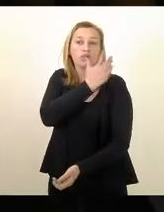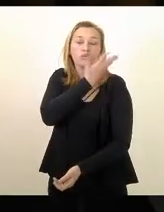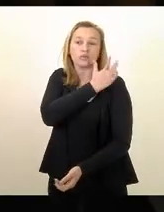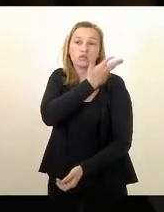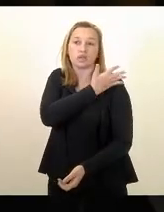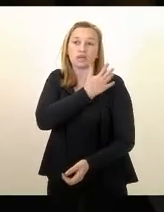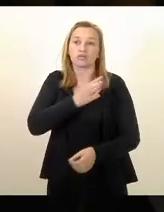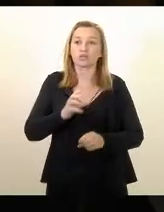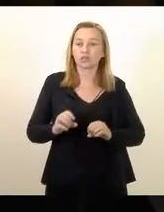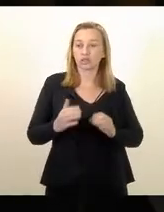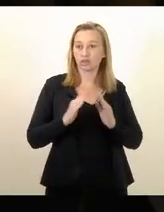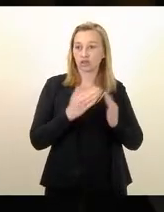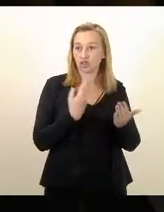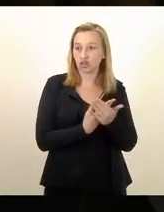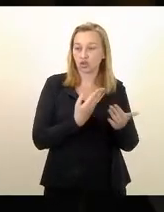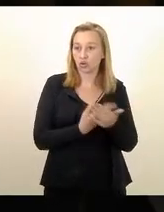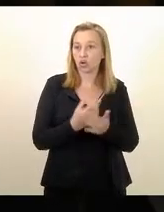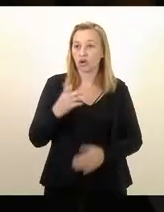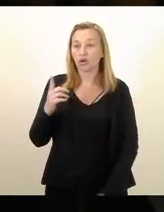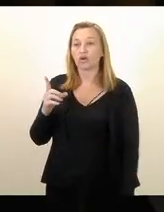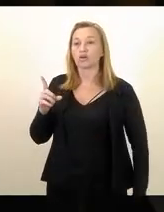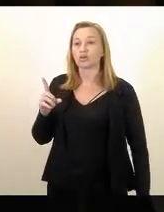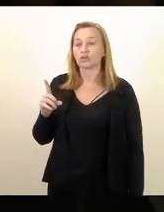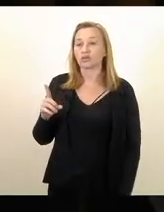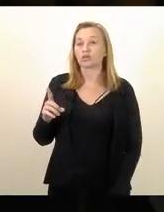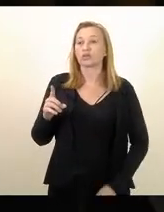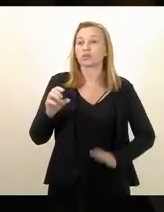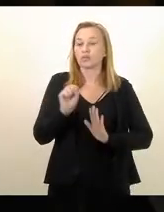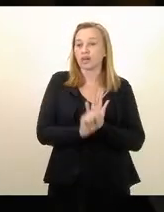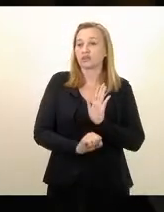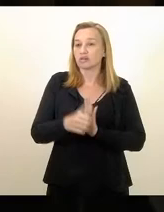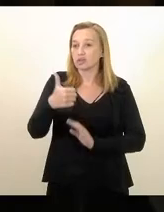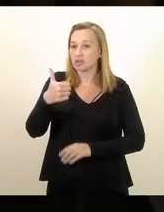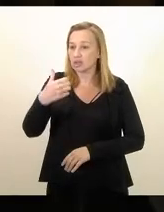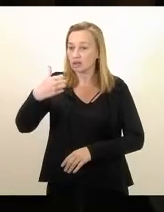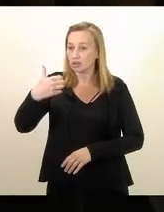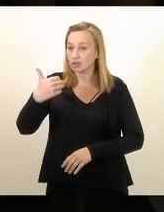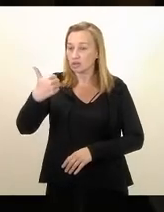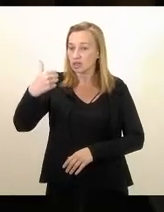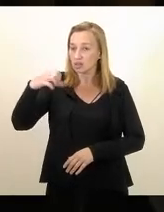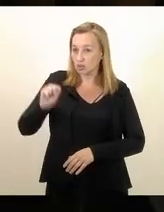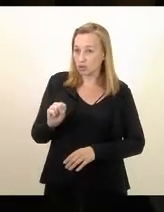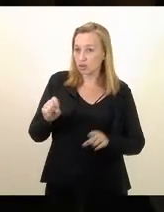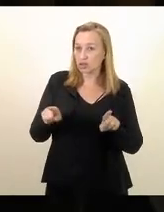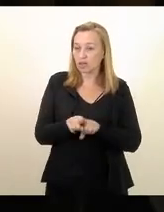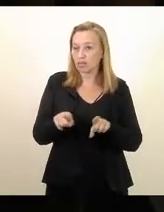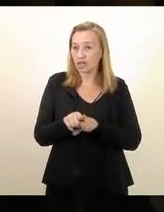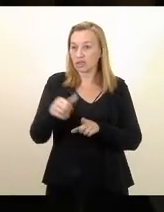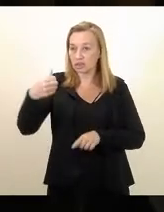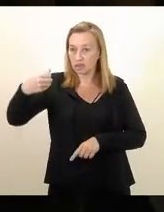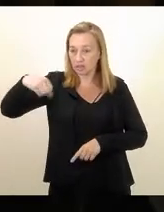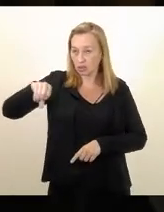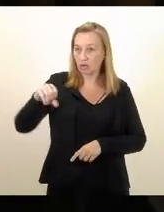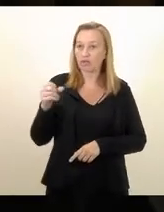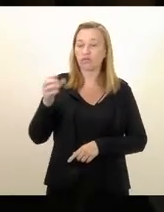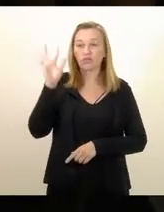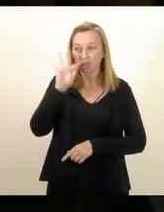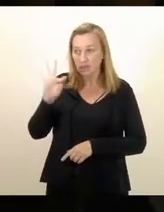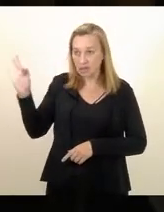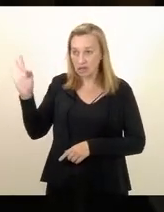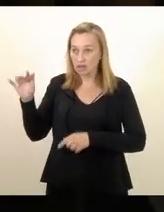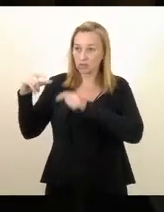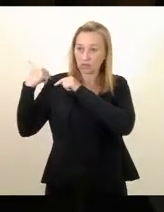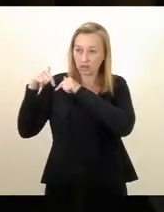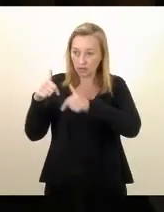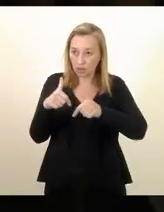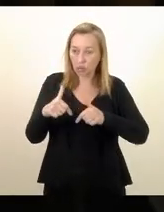Tracy que é um homem do século meados do século XVIII e primeira metade do século XIX francês conservador